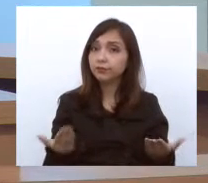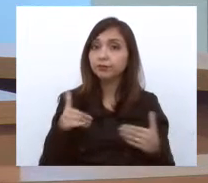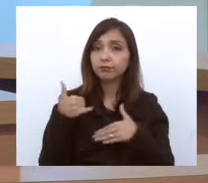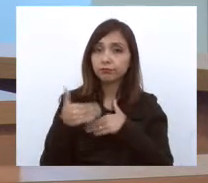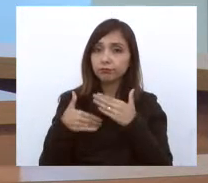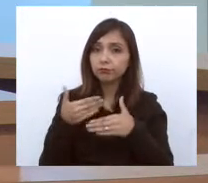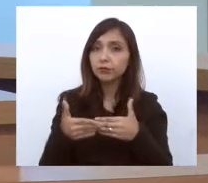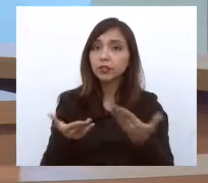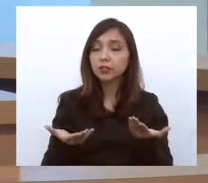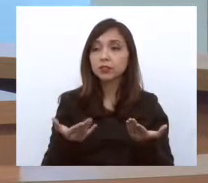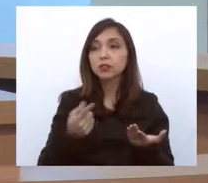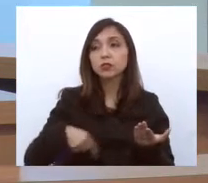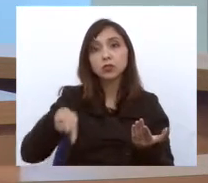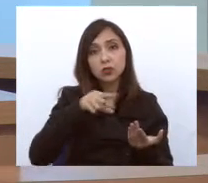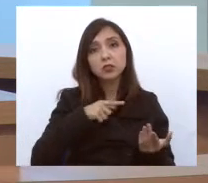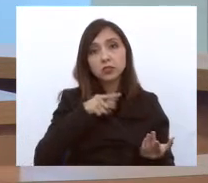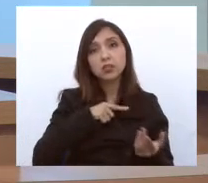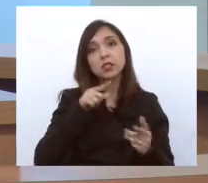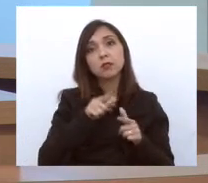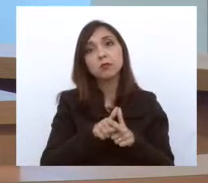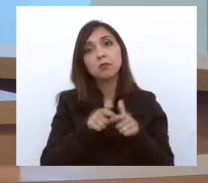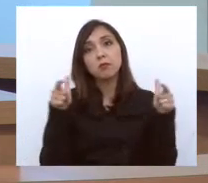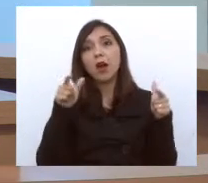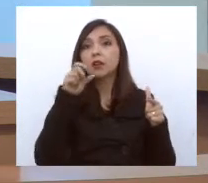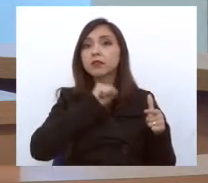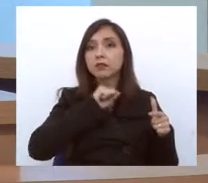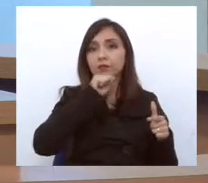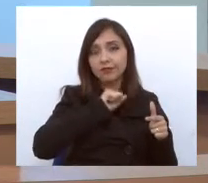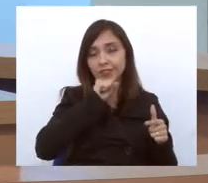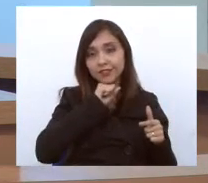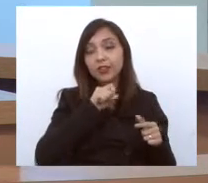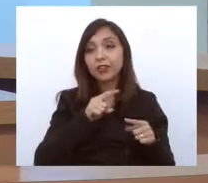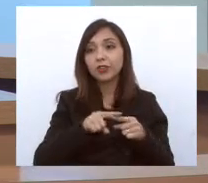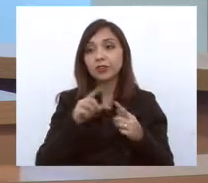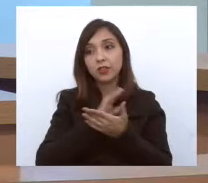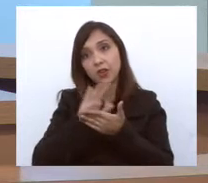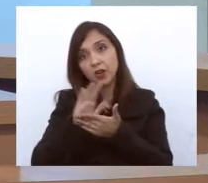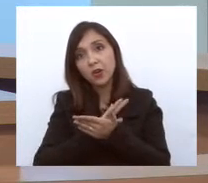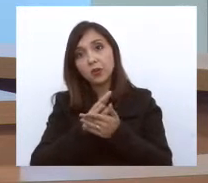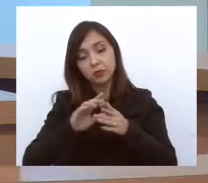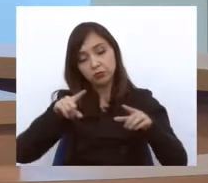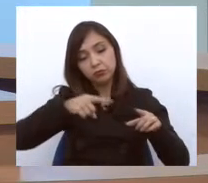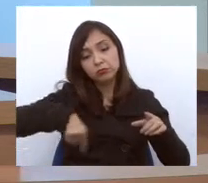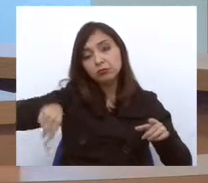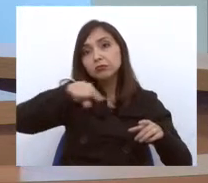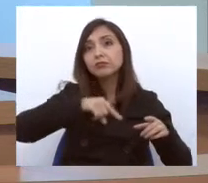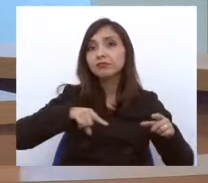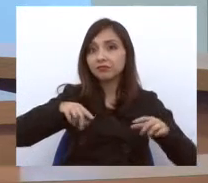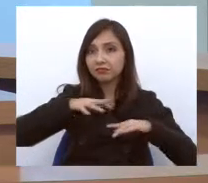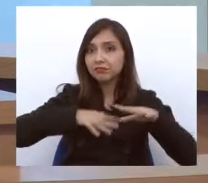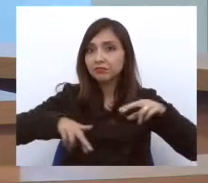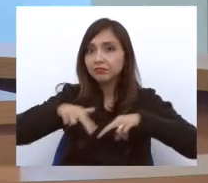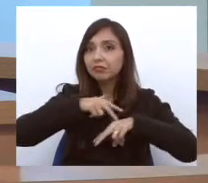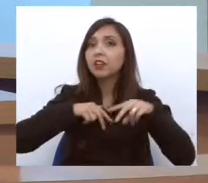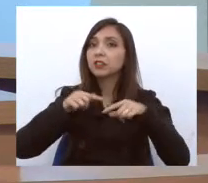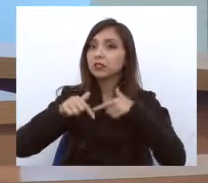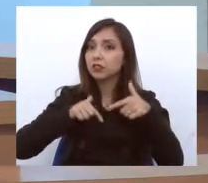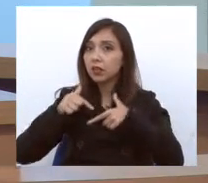consequentemente, nós temos mais pessoas idosas ocupando os nossos espaços. Espaços de